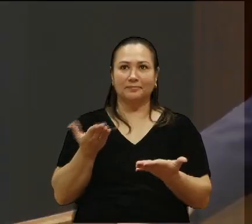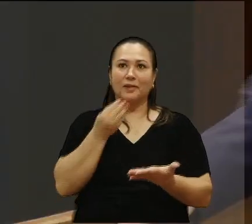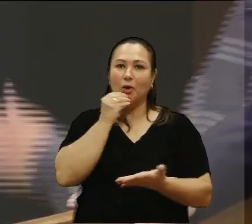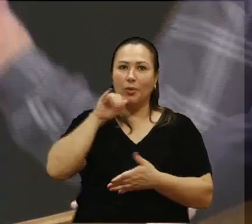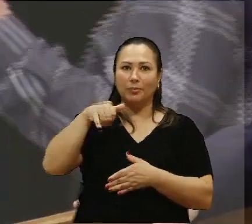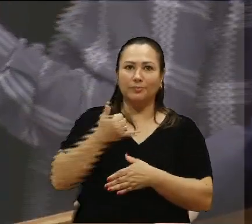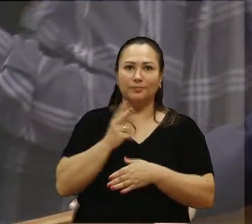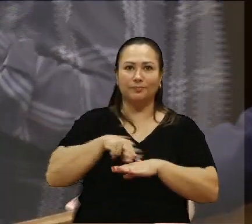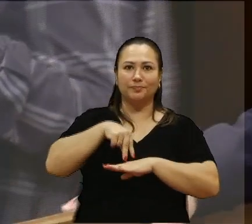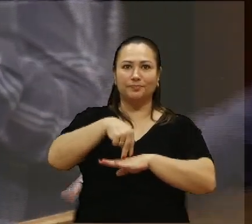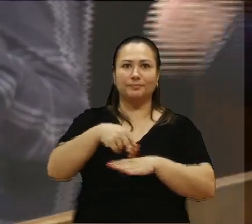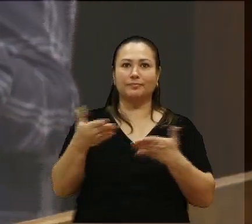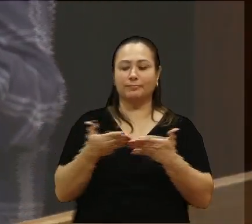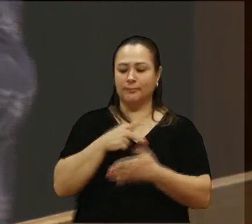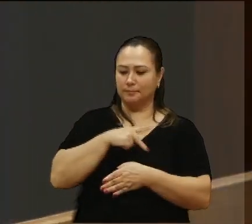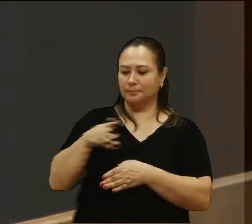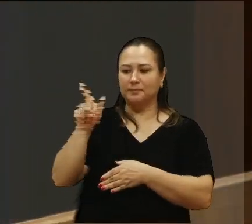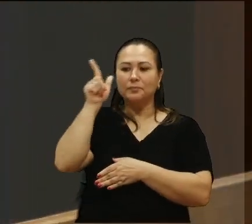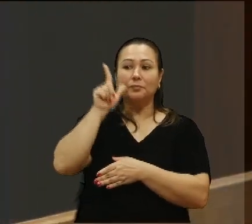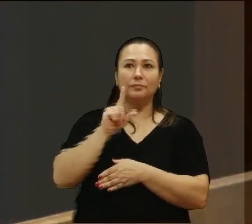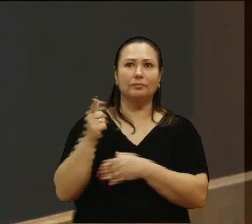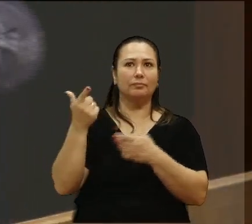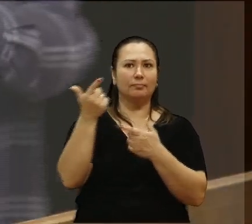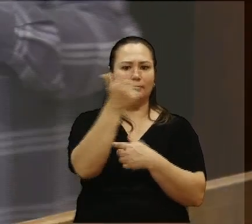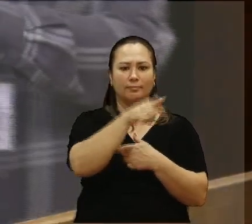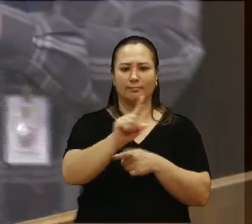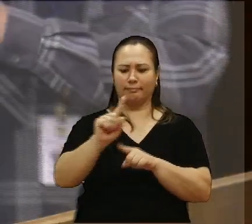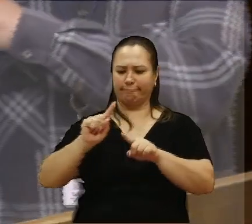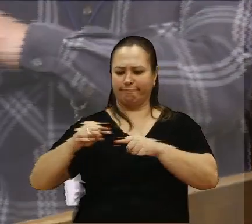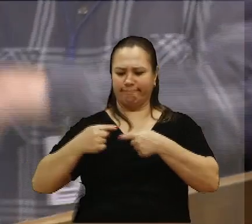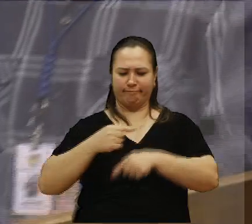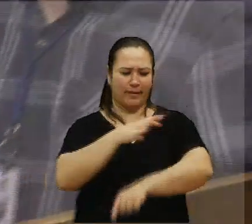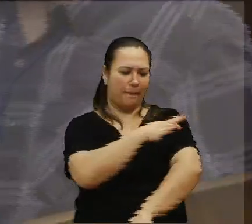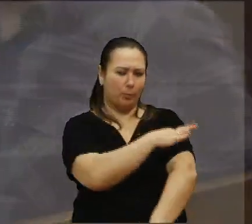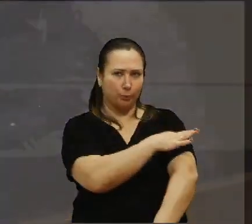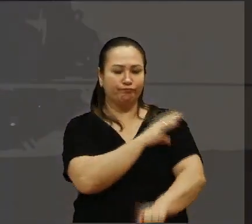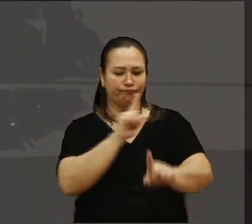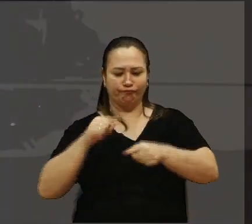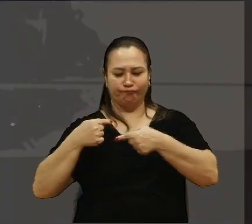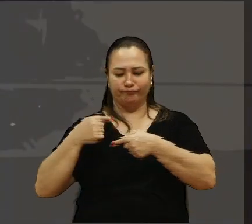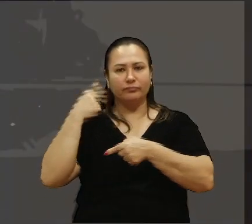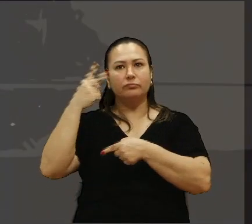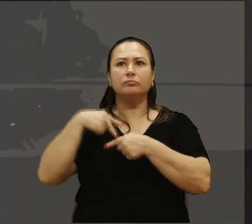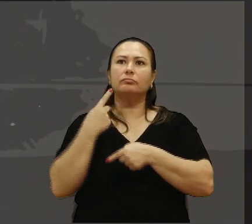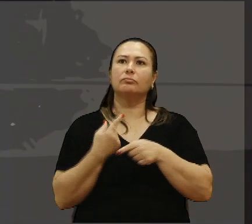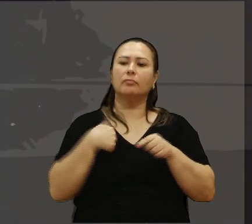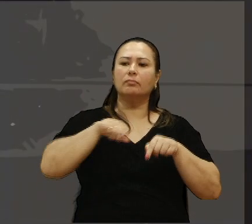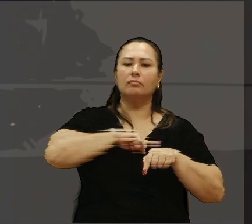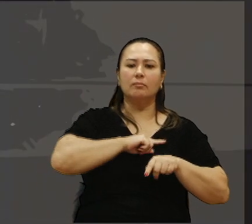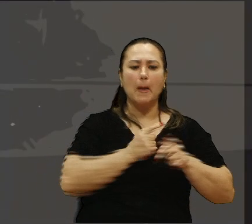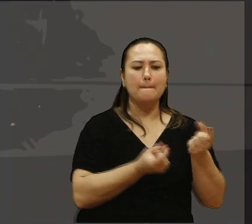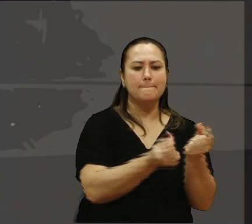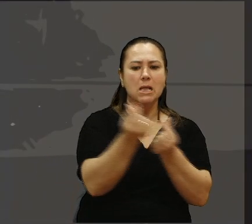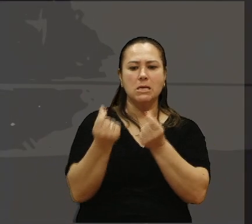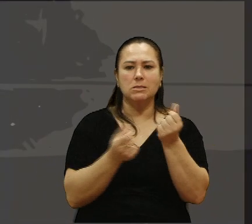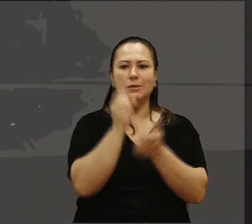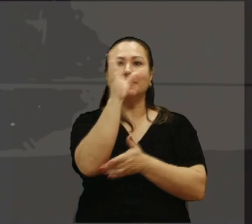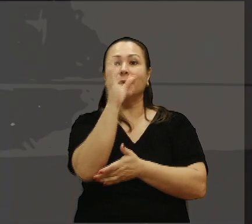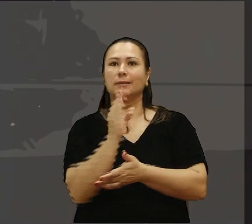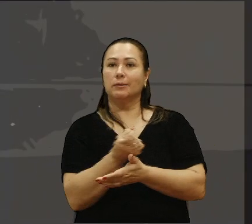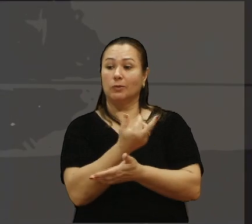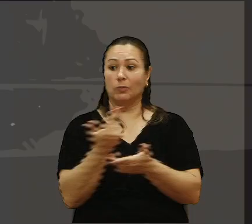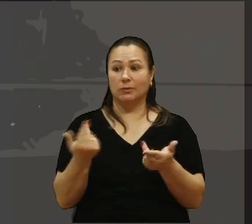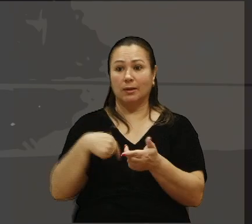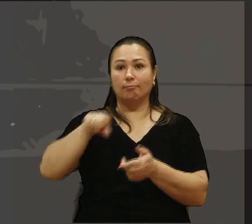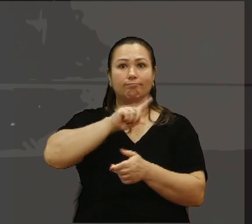fala. Presidente, eu fui novamente desafiado pelo vereador Capitão Ramon a tratar dos preços do Brasil. E eu gostaria de lembrar